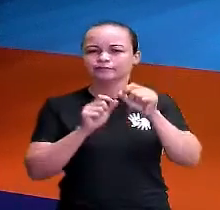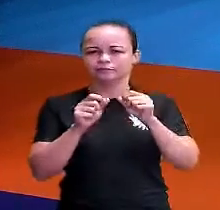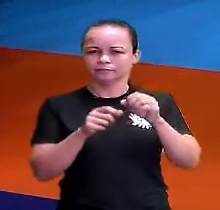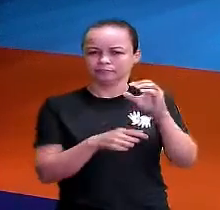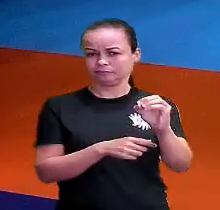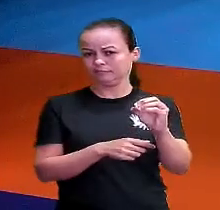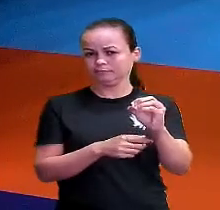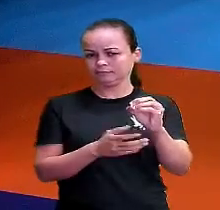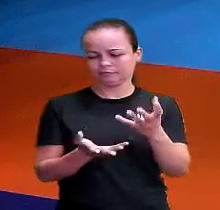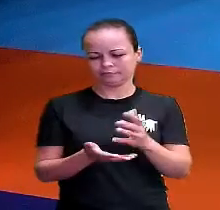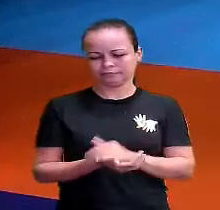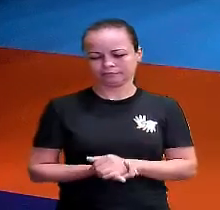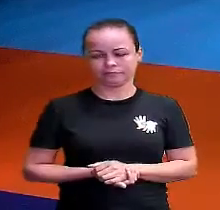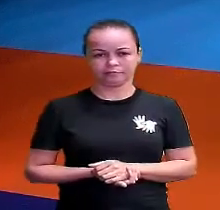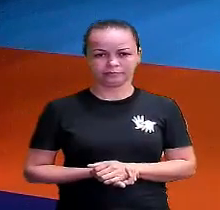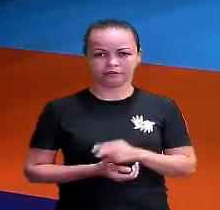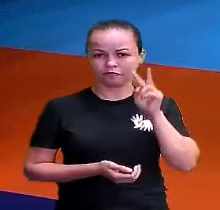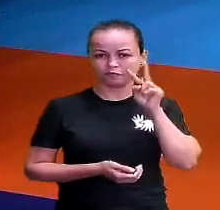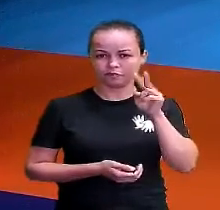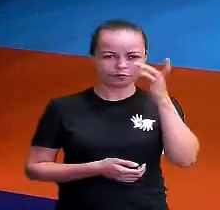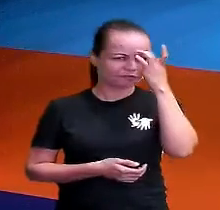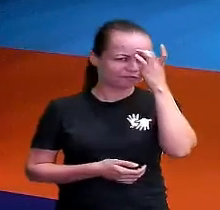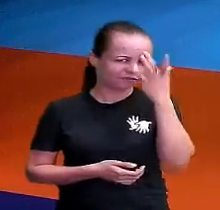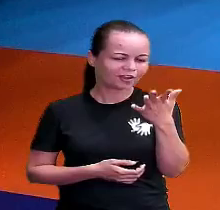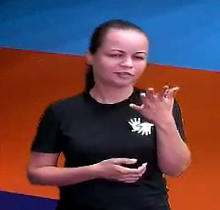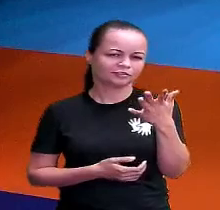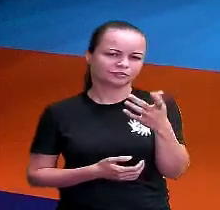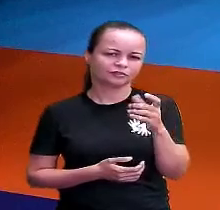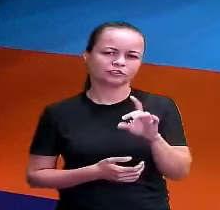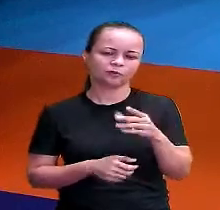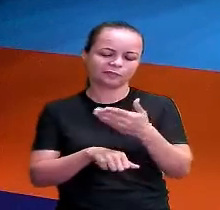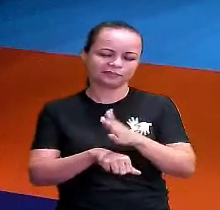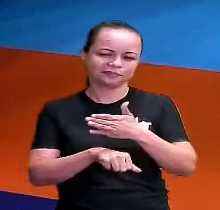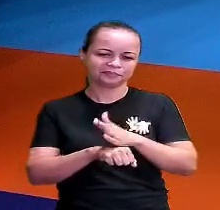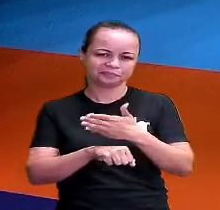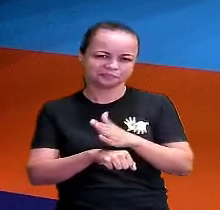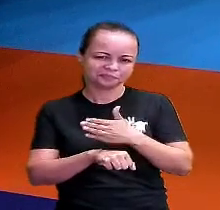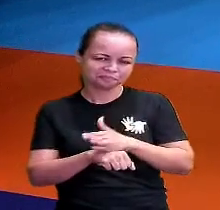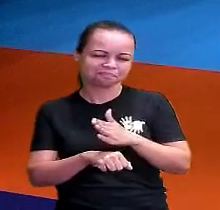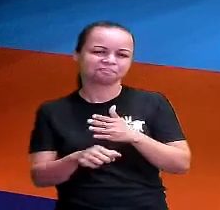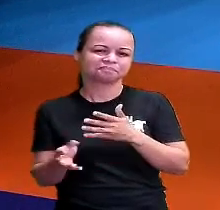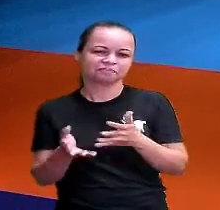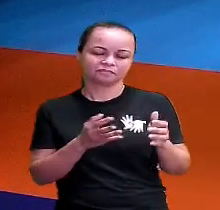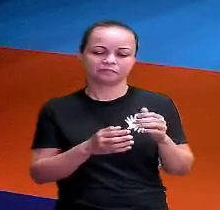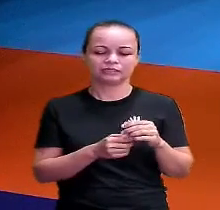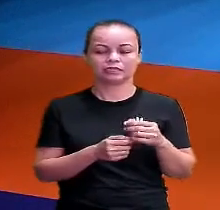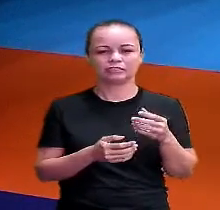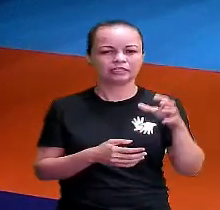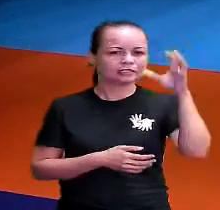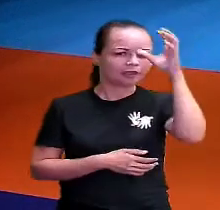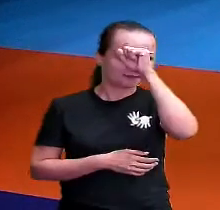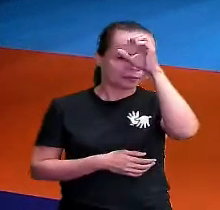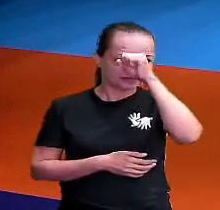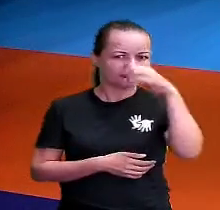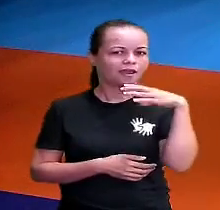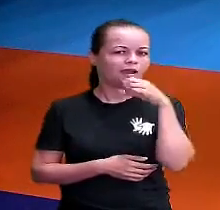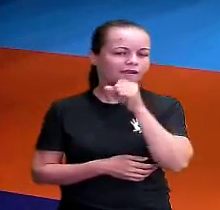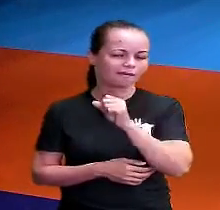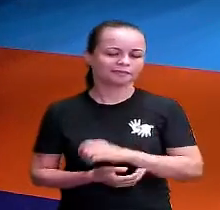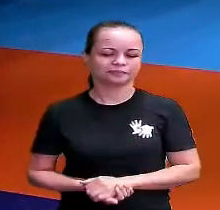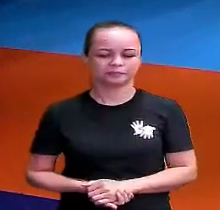certo? Viu que é fácil? É muito fácil, gente. É só a gente ir praticando, que aí a gente aprende rapidinho, tá